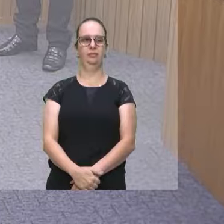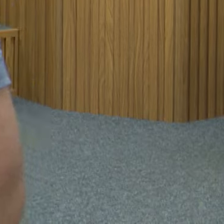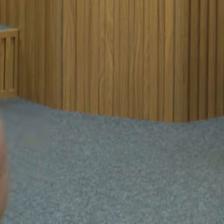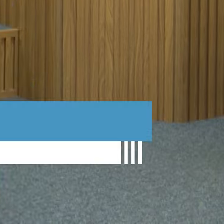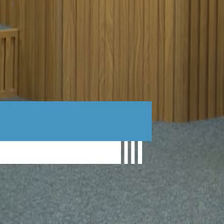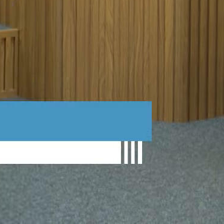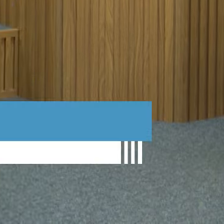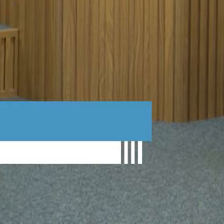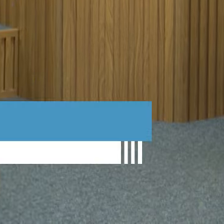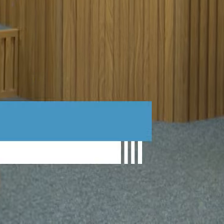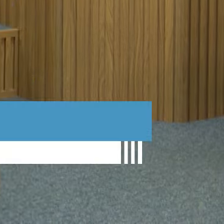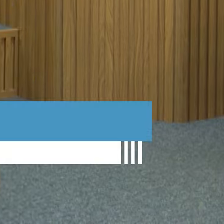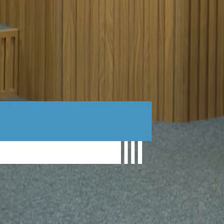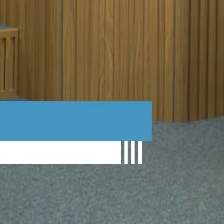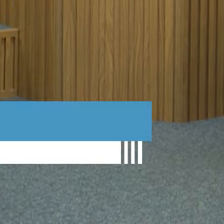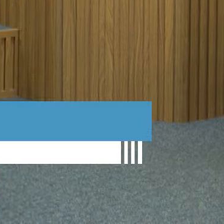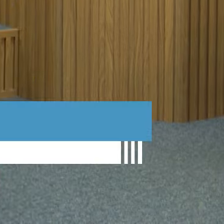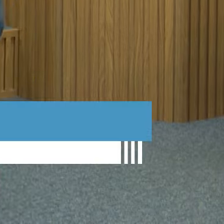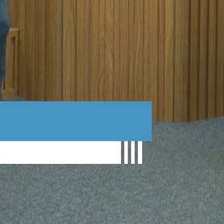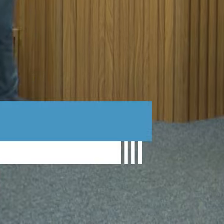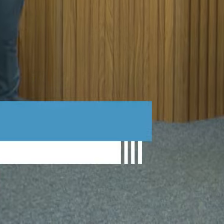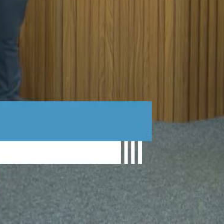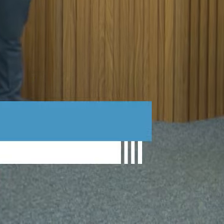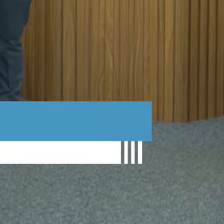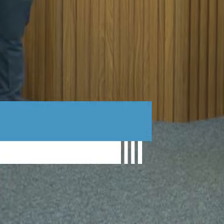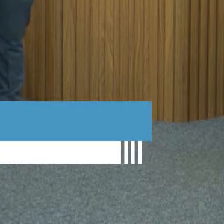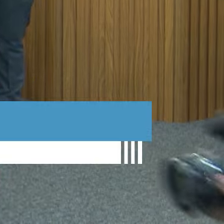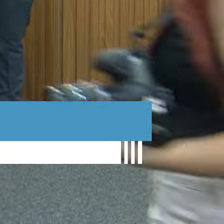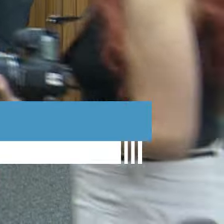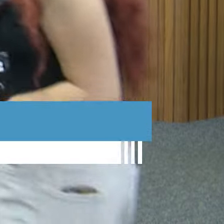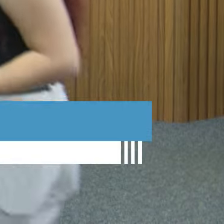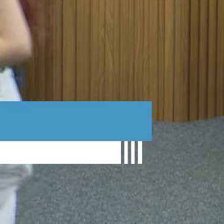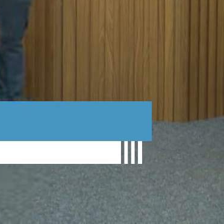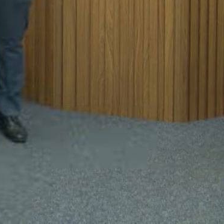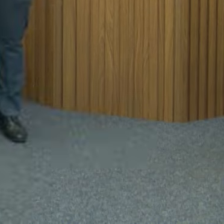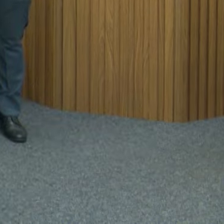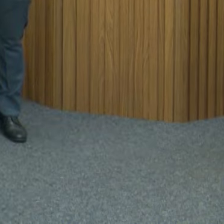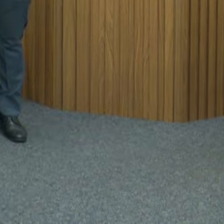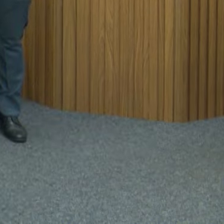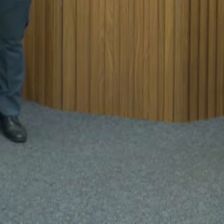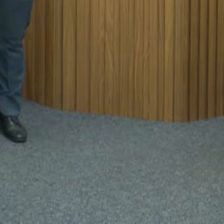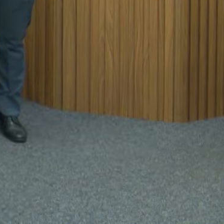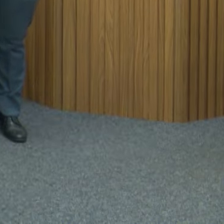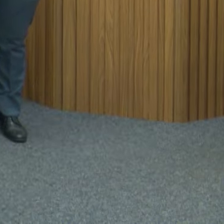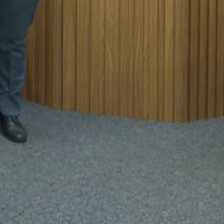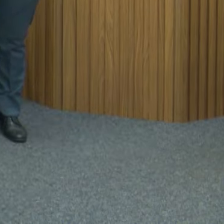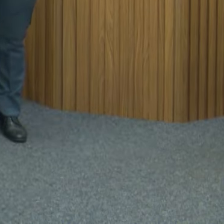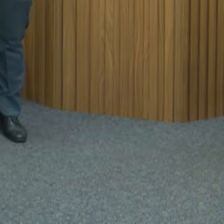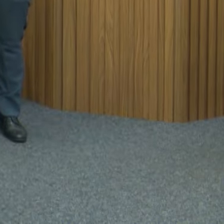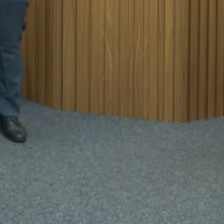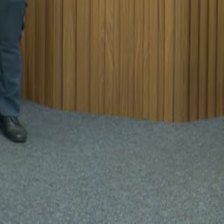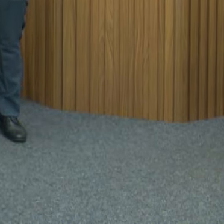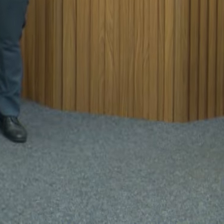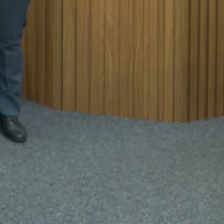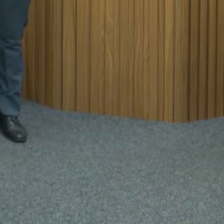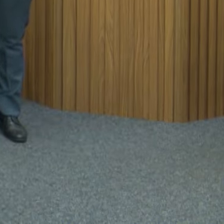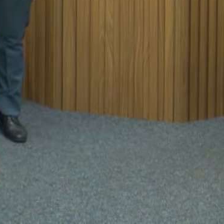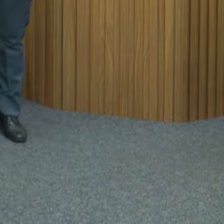Alcântara. Fiquei muito emocionado, principalmente por representar a todos os policiais militares, meus